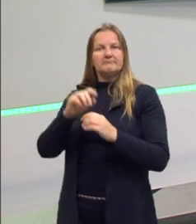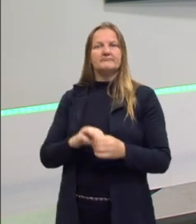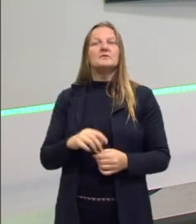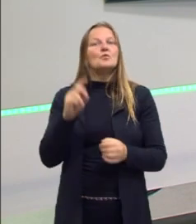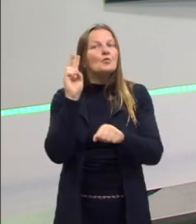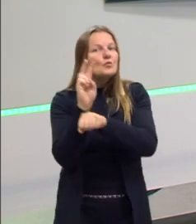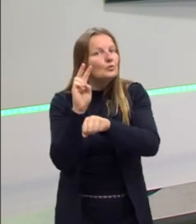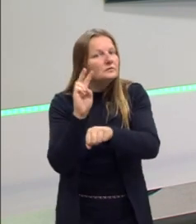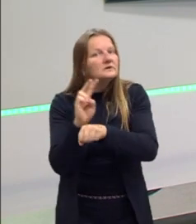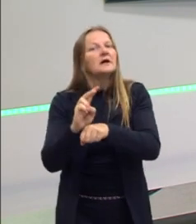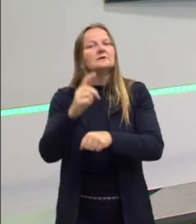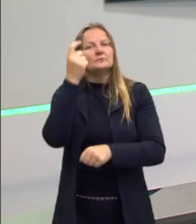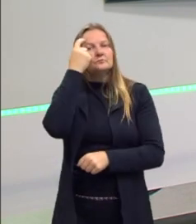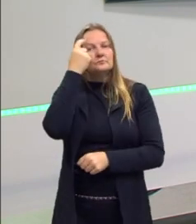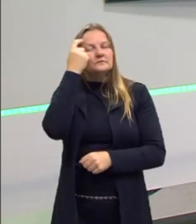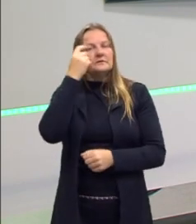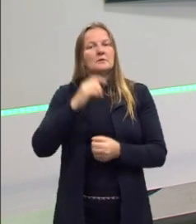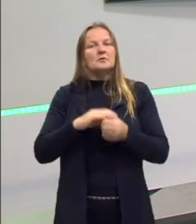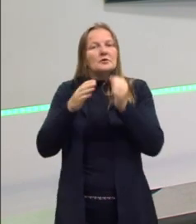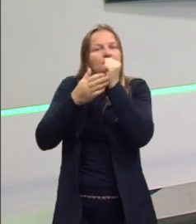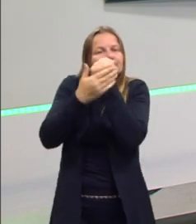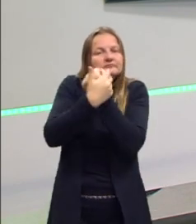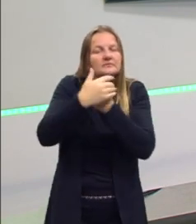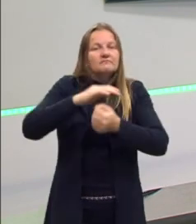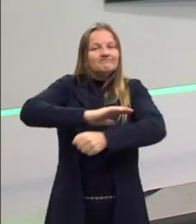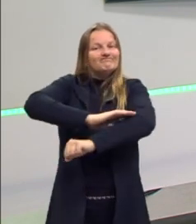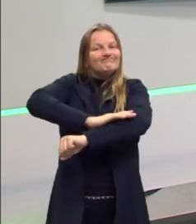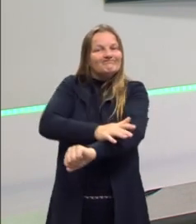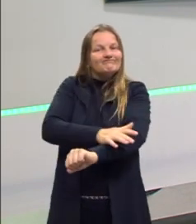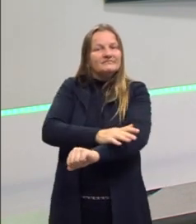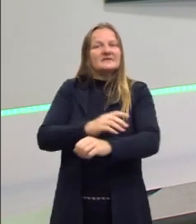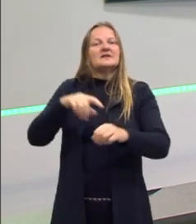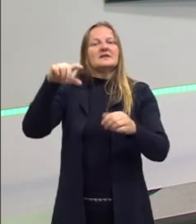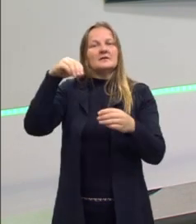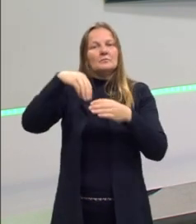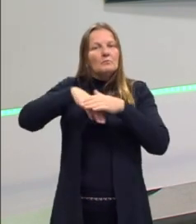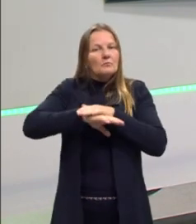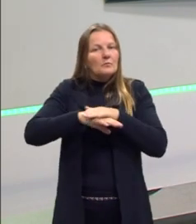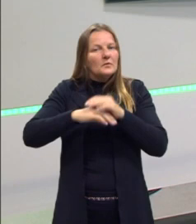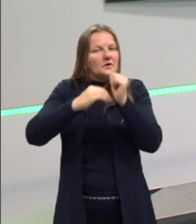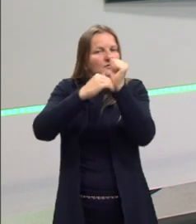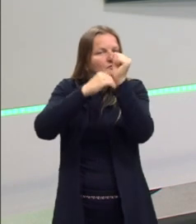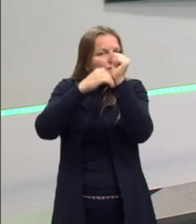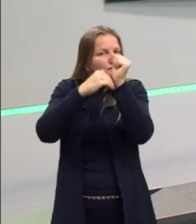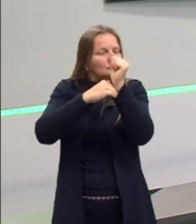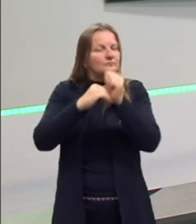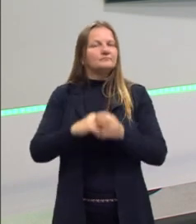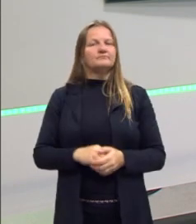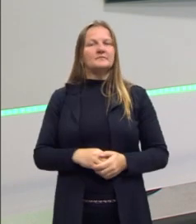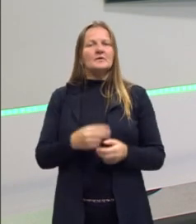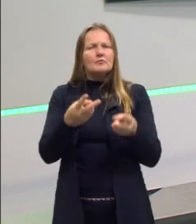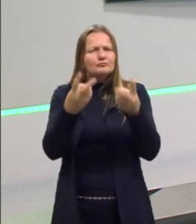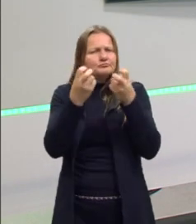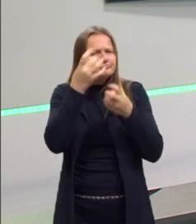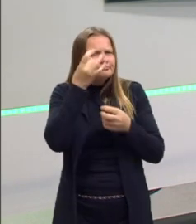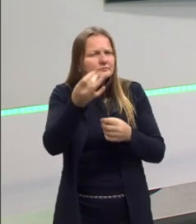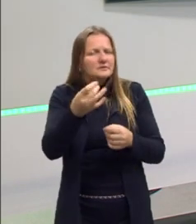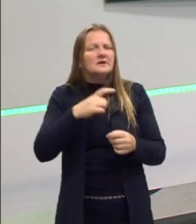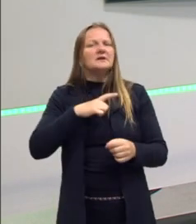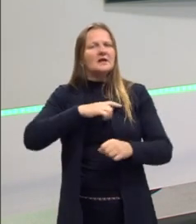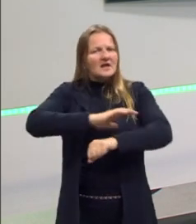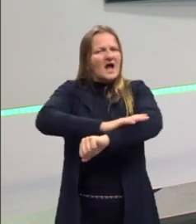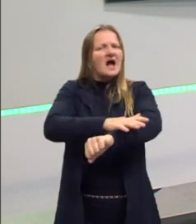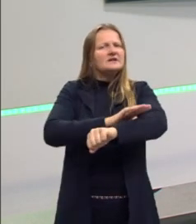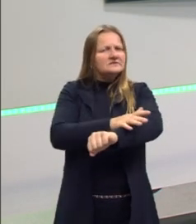com esse pensamento porque ele esconde um racismo é muito profundo interessante a gente chamar essa atenção né que tem